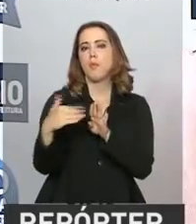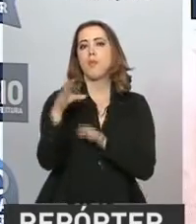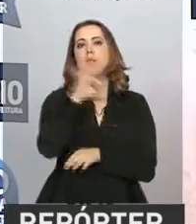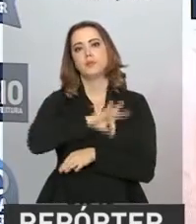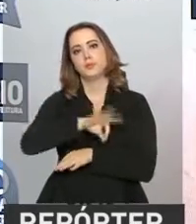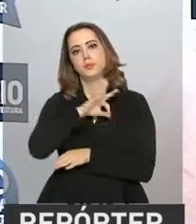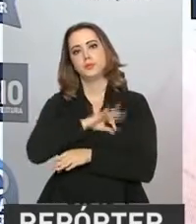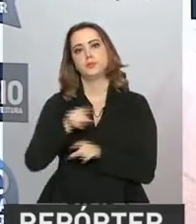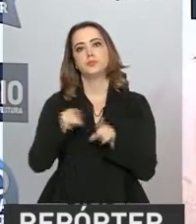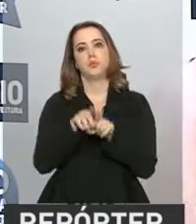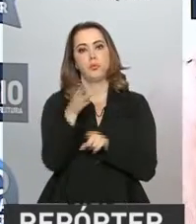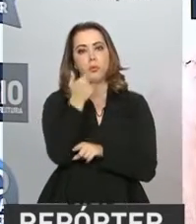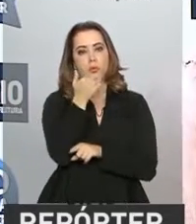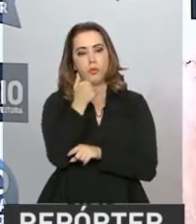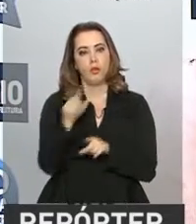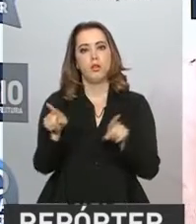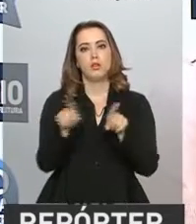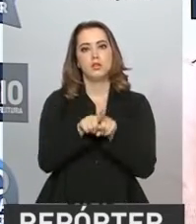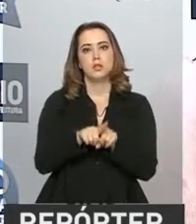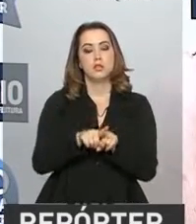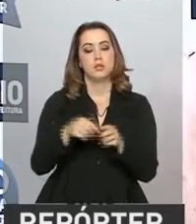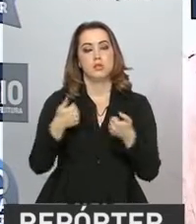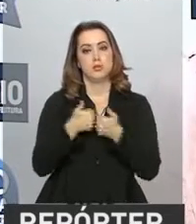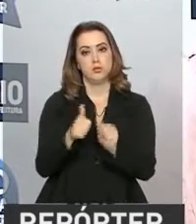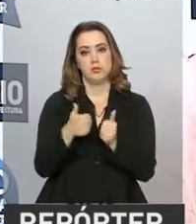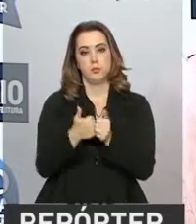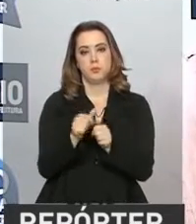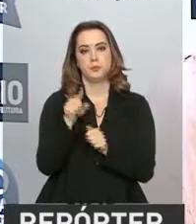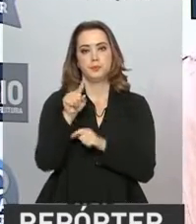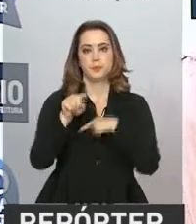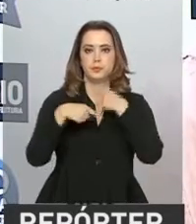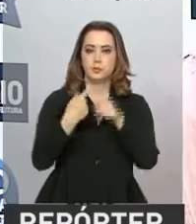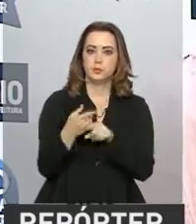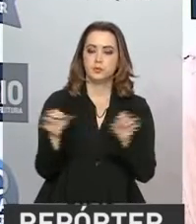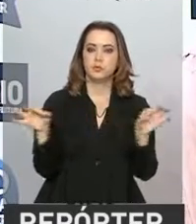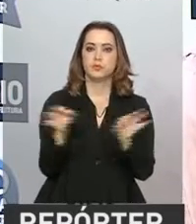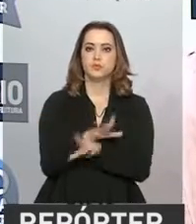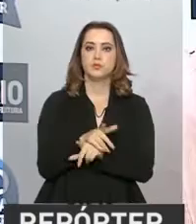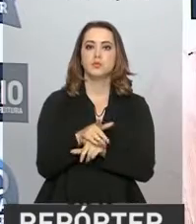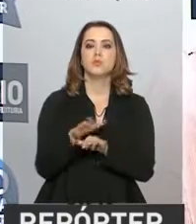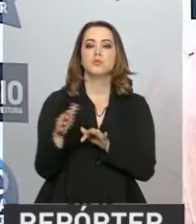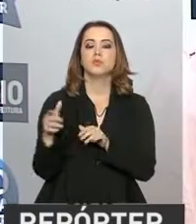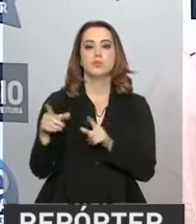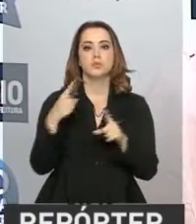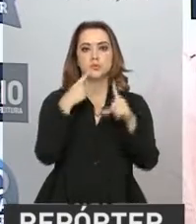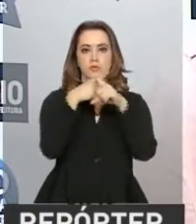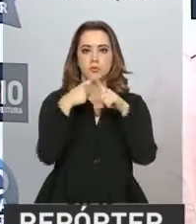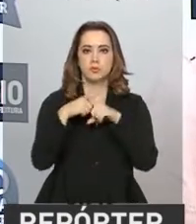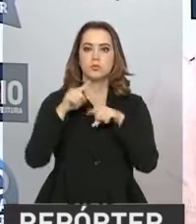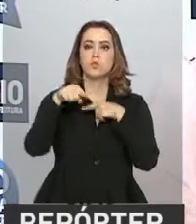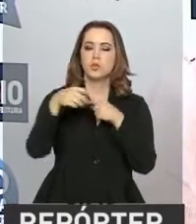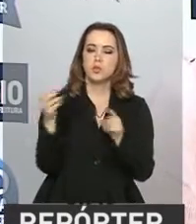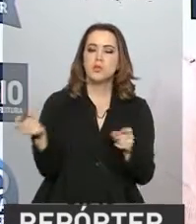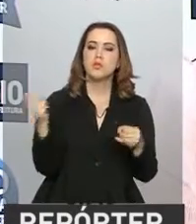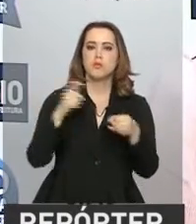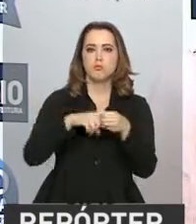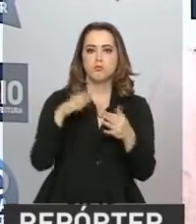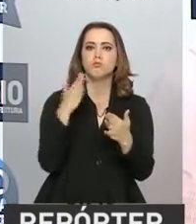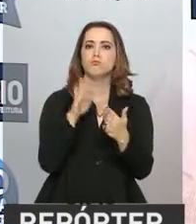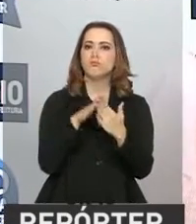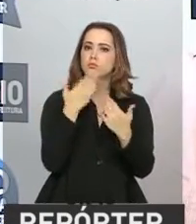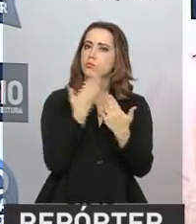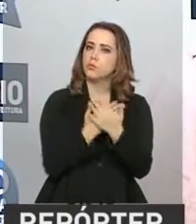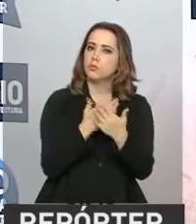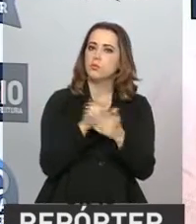mínimo, alimentação e auxílio para o transporte. Depois dos jogos, os integrantes vão retomar as aulas teóricas até o fim do ano